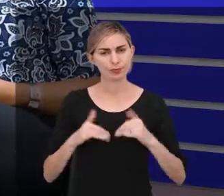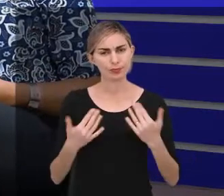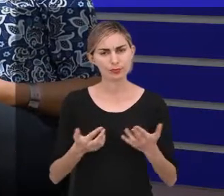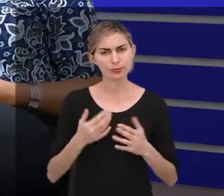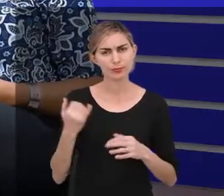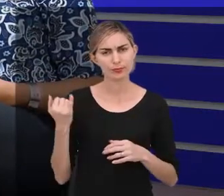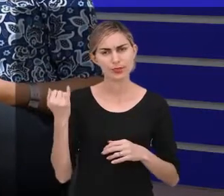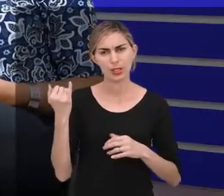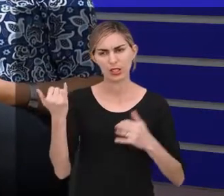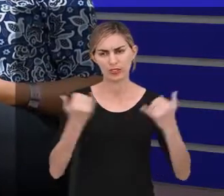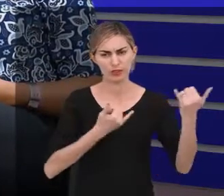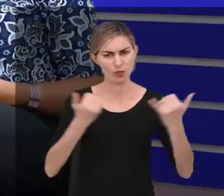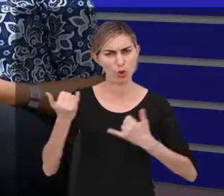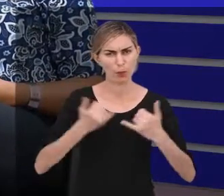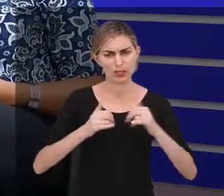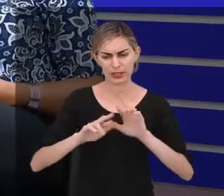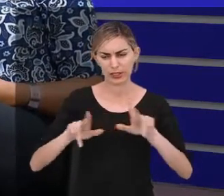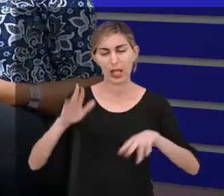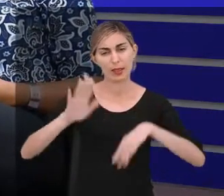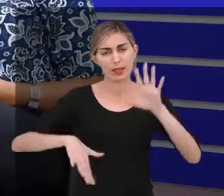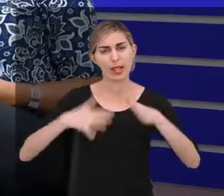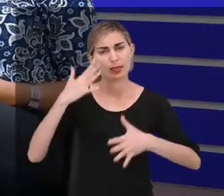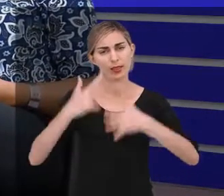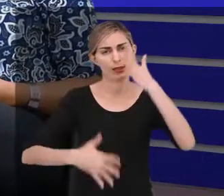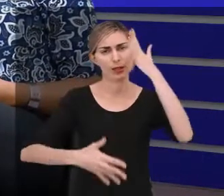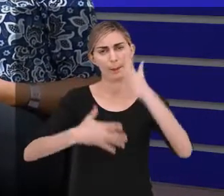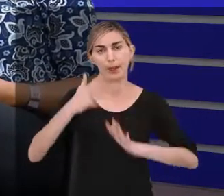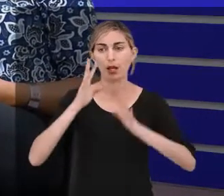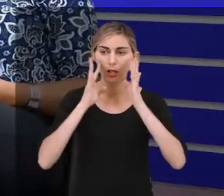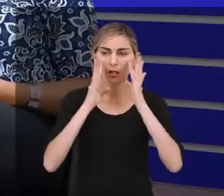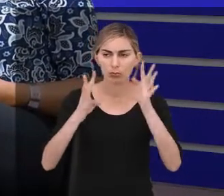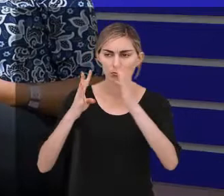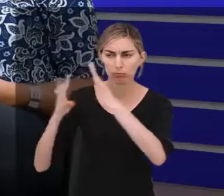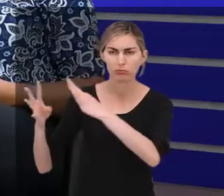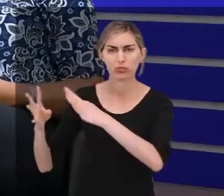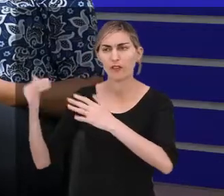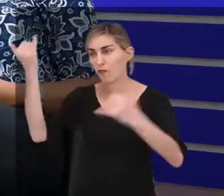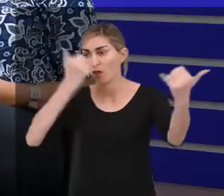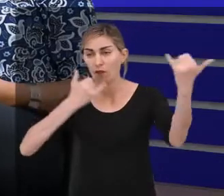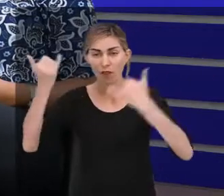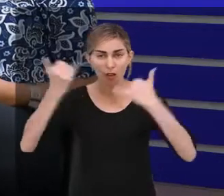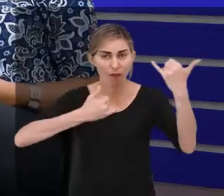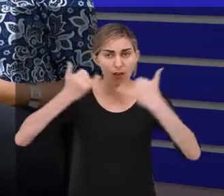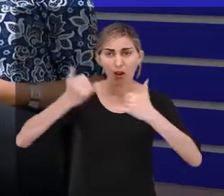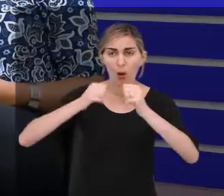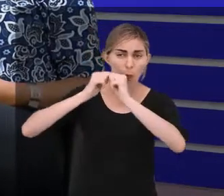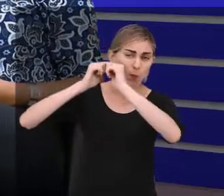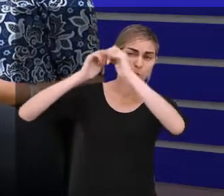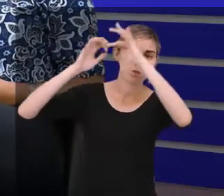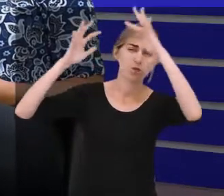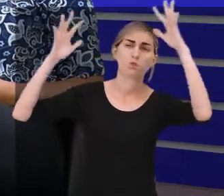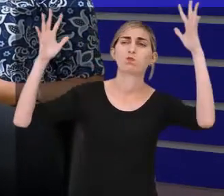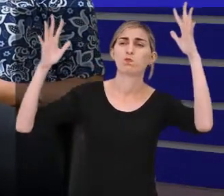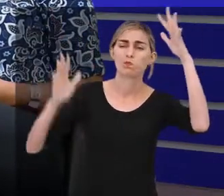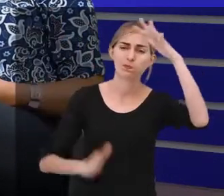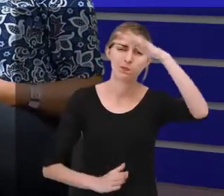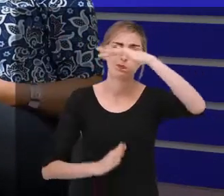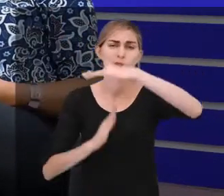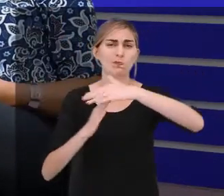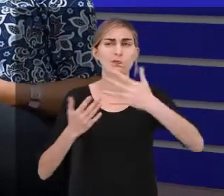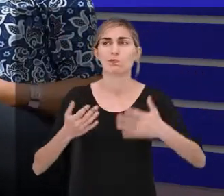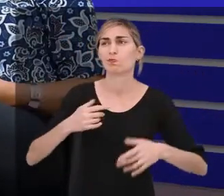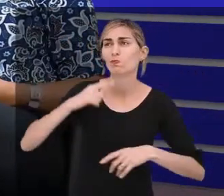muita informação muitas vezes atrapalha a nossa atenção, né? E nós ficamos sobrecarregados. Então,